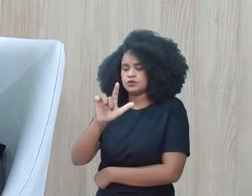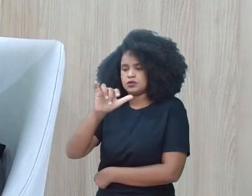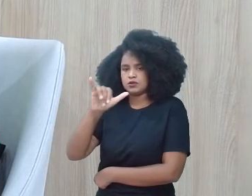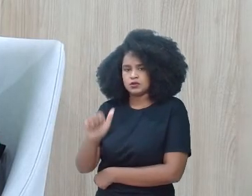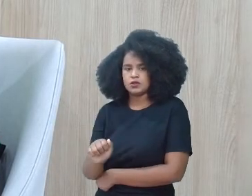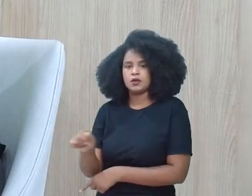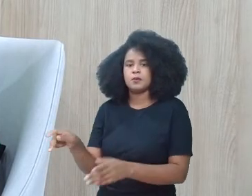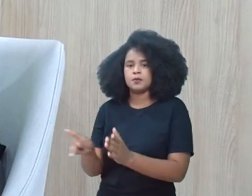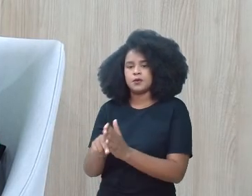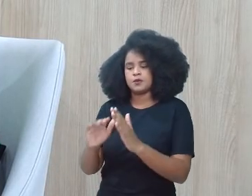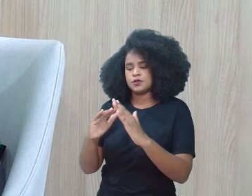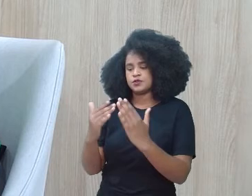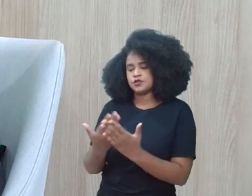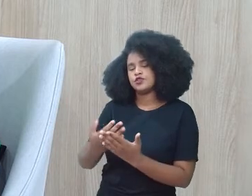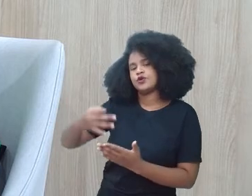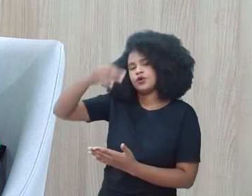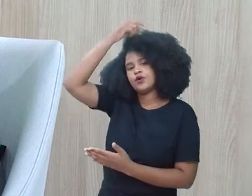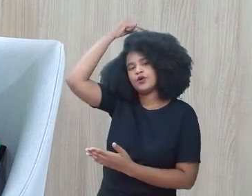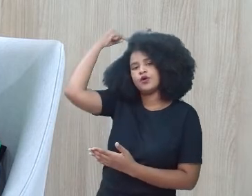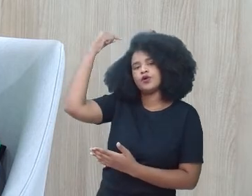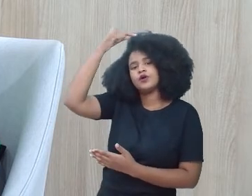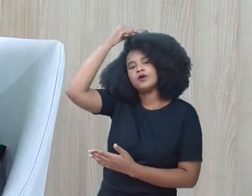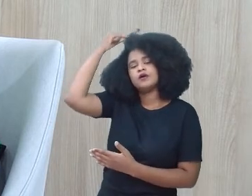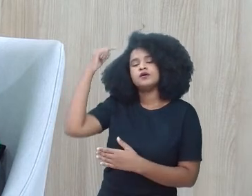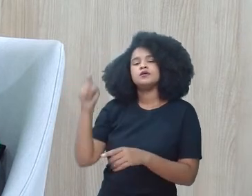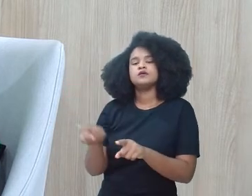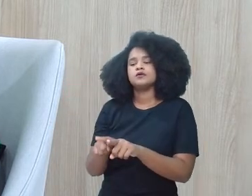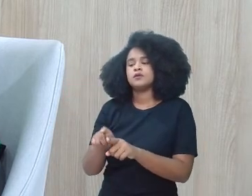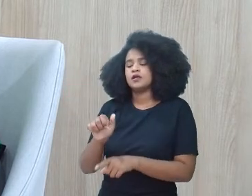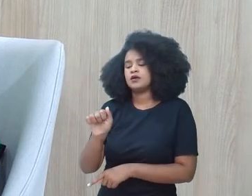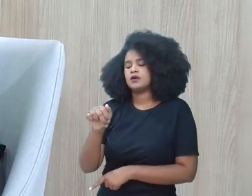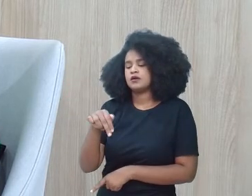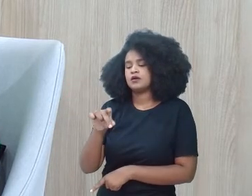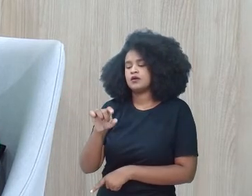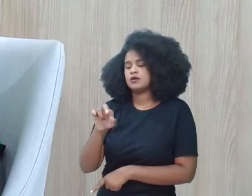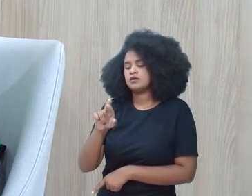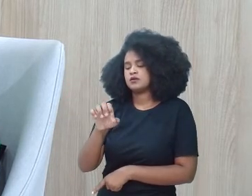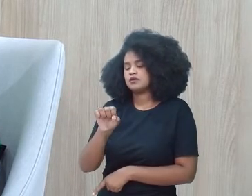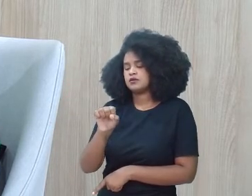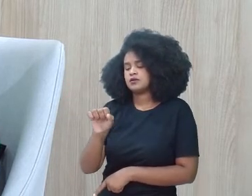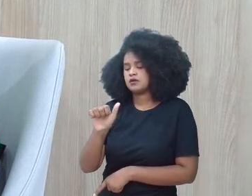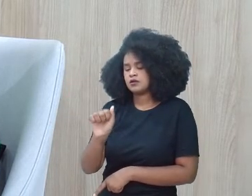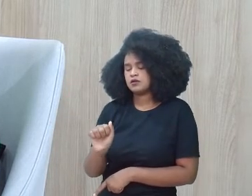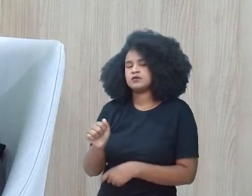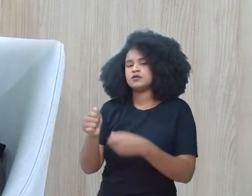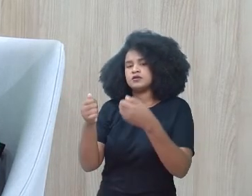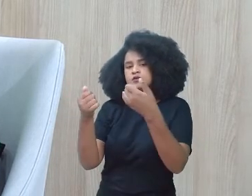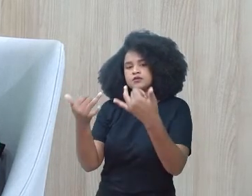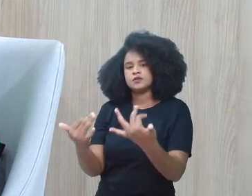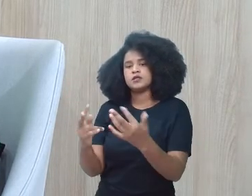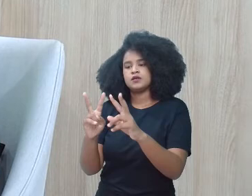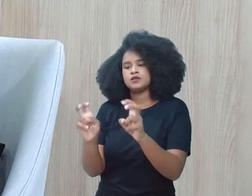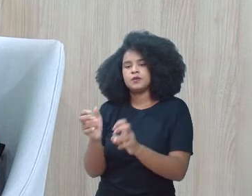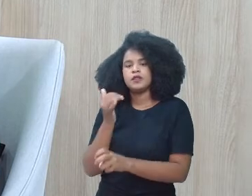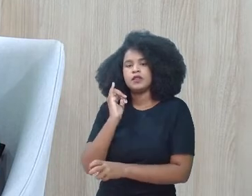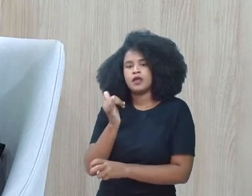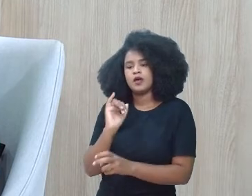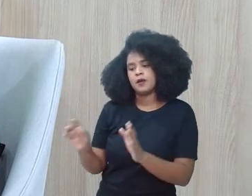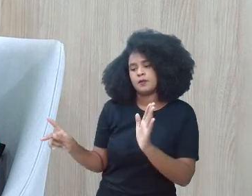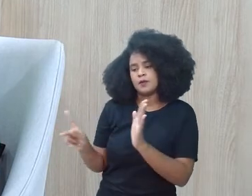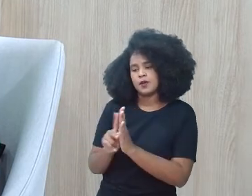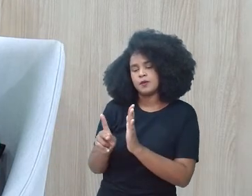Espírito Santo. Temos a Andresa, que ela vai contar para a gente pedacinhos das narrativas dela, tá? Massa!